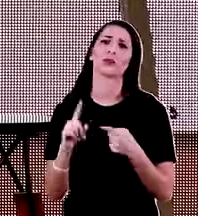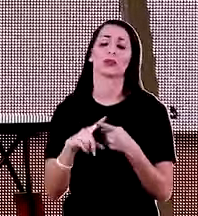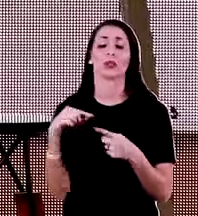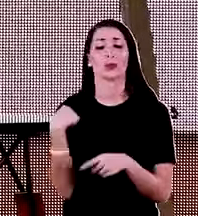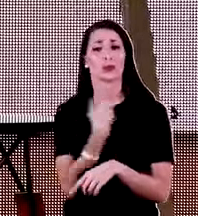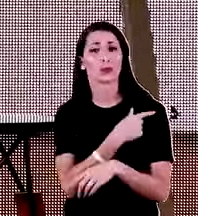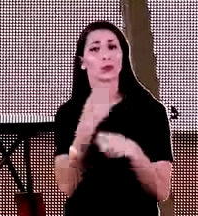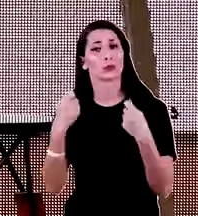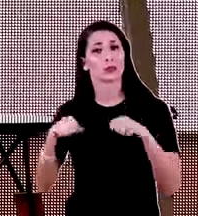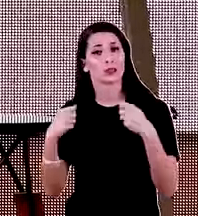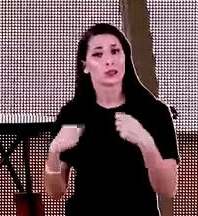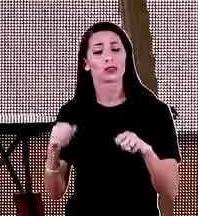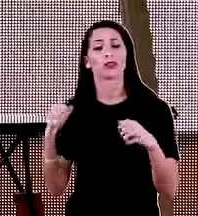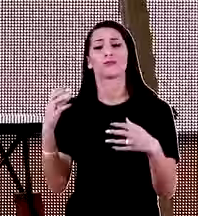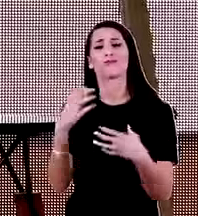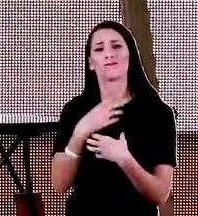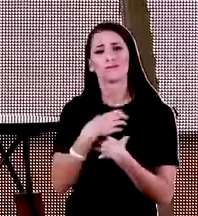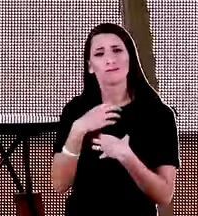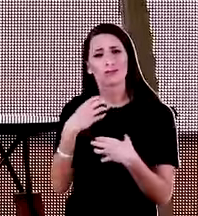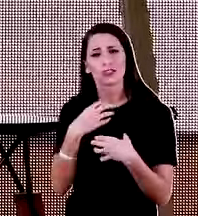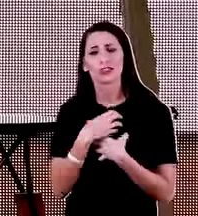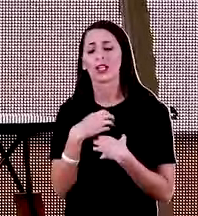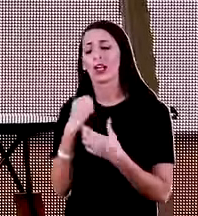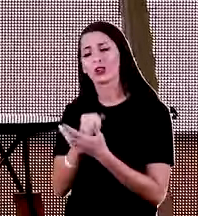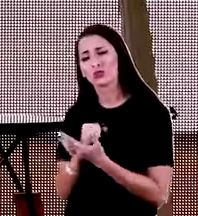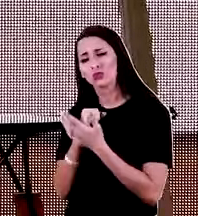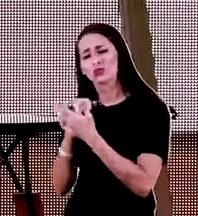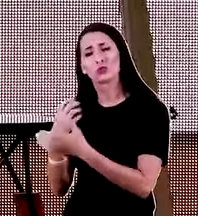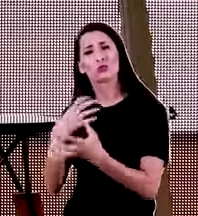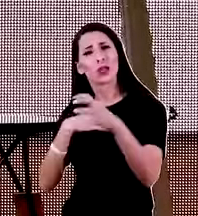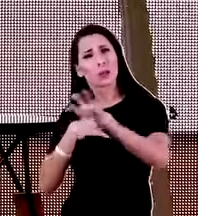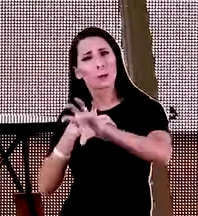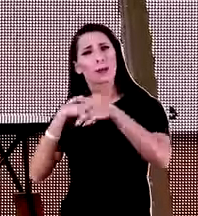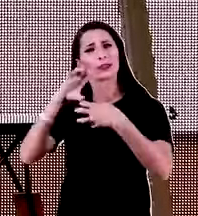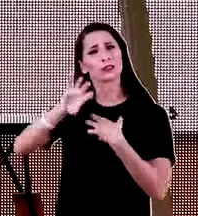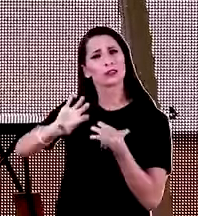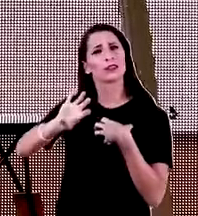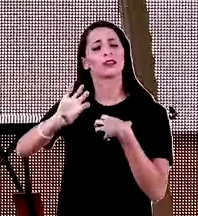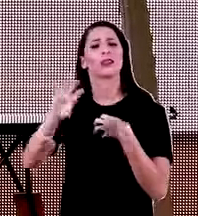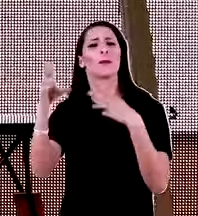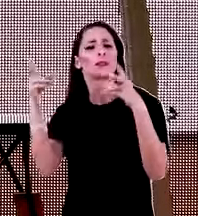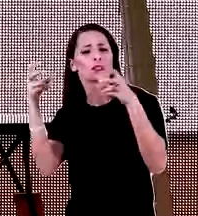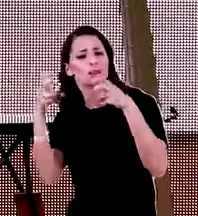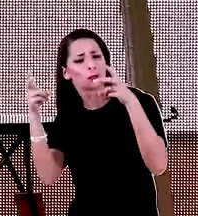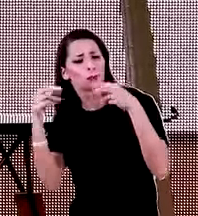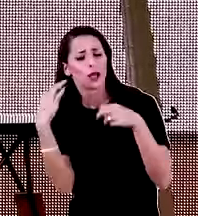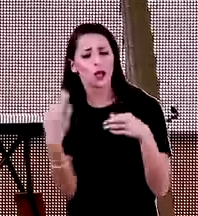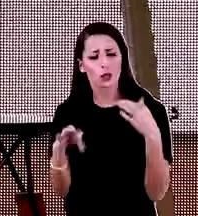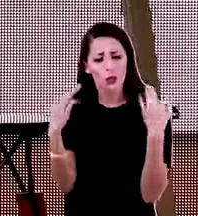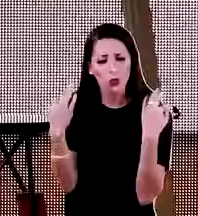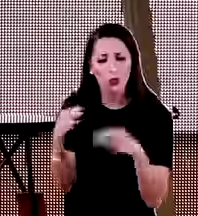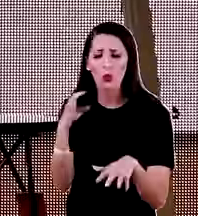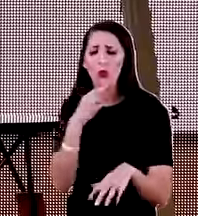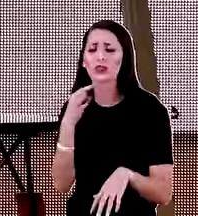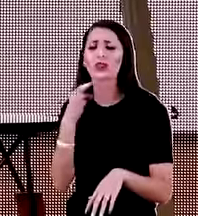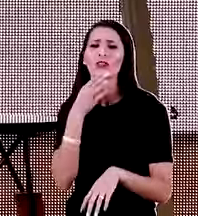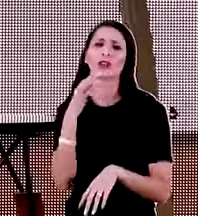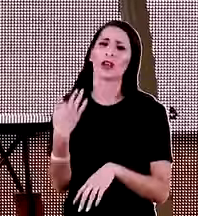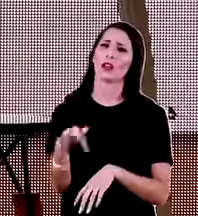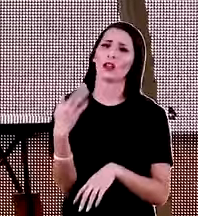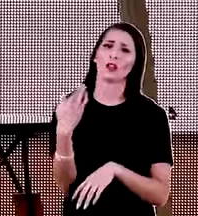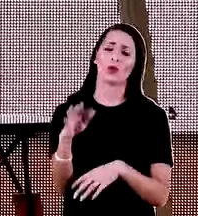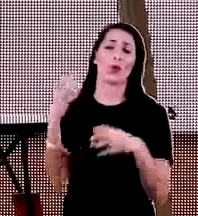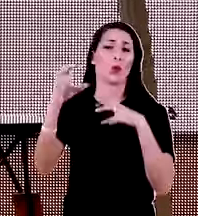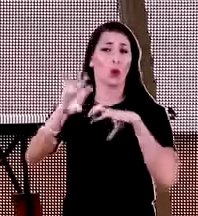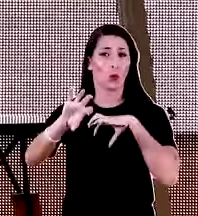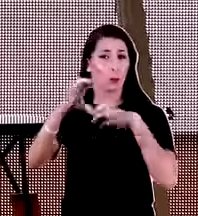ter compaixão. Empatia é muito bom, é perceber a dor do outro, é conhecer a dor do outro, mas compaixão é